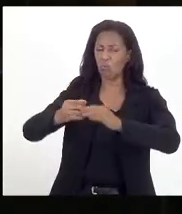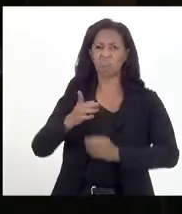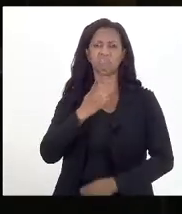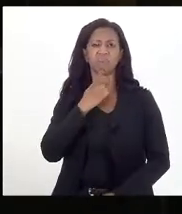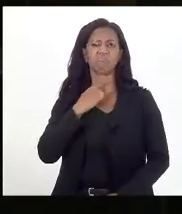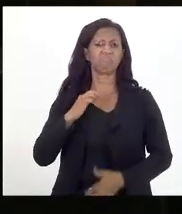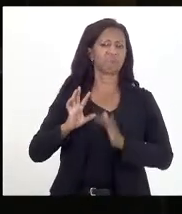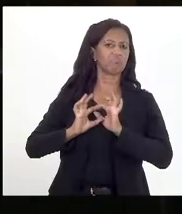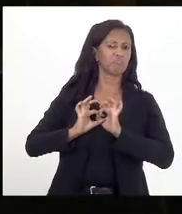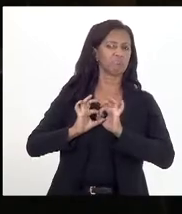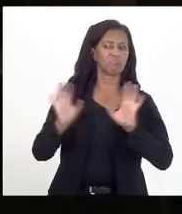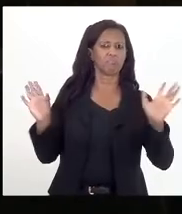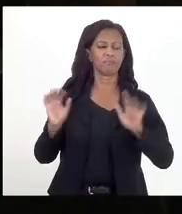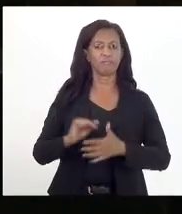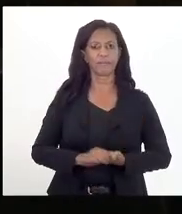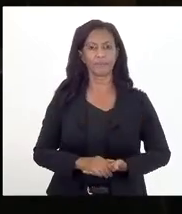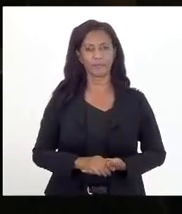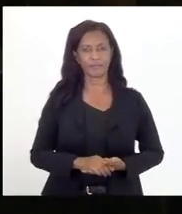entende